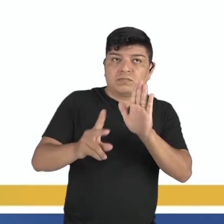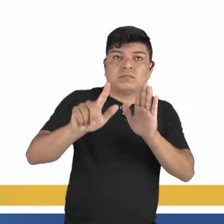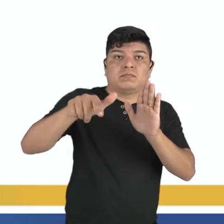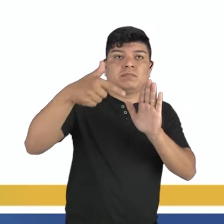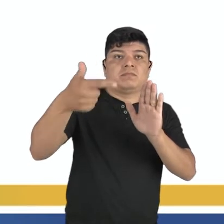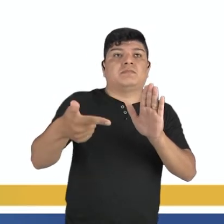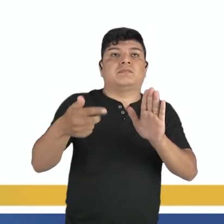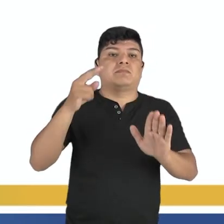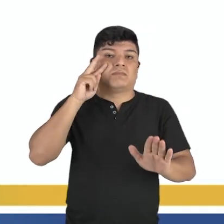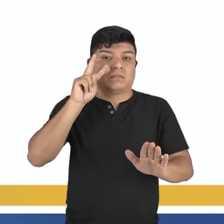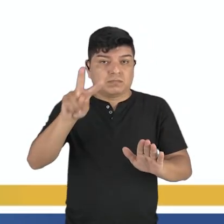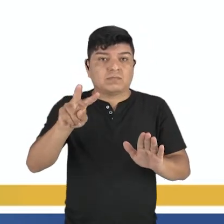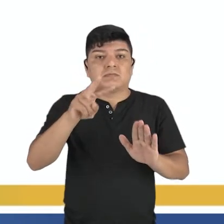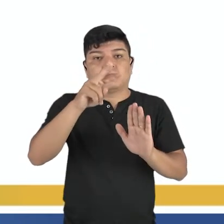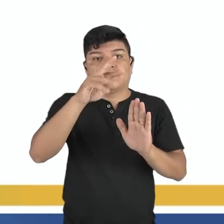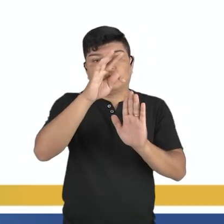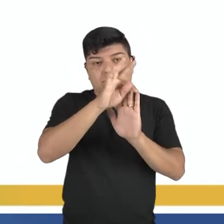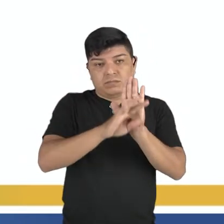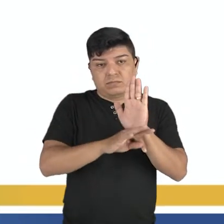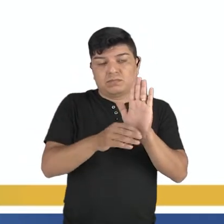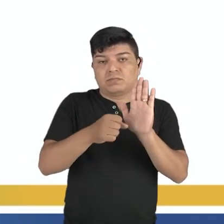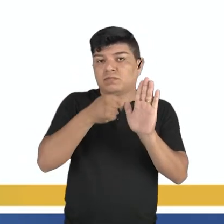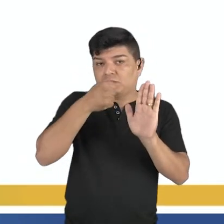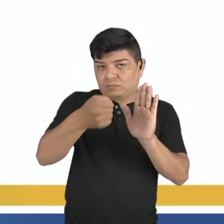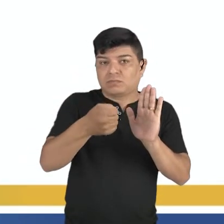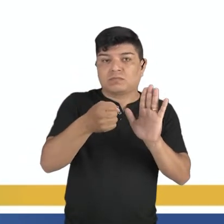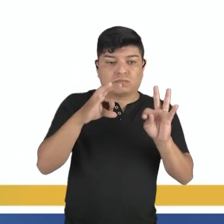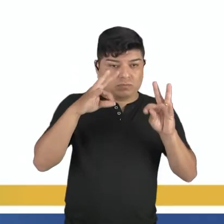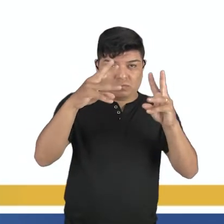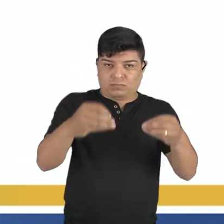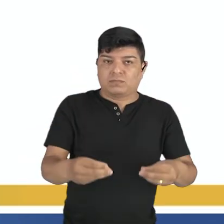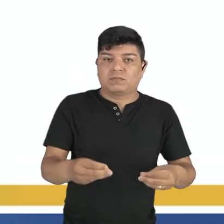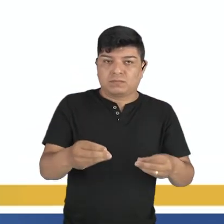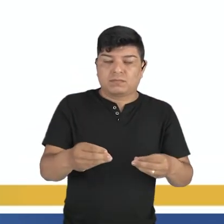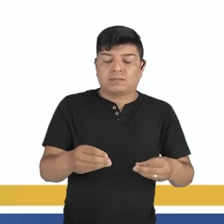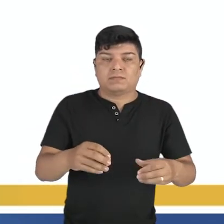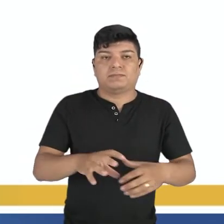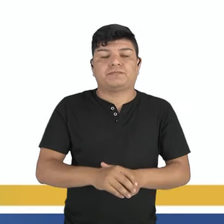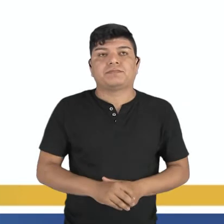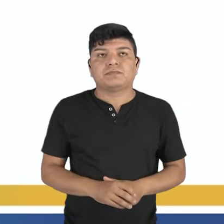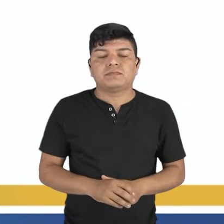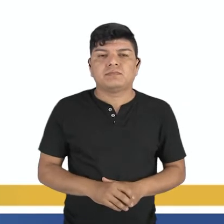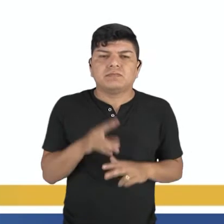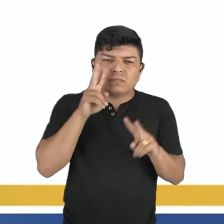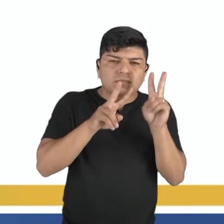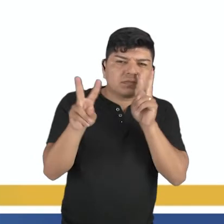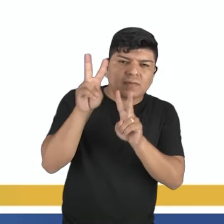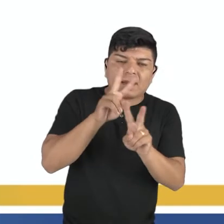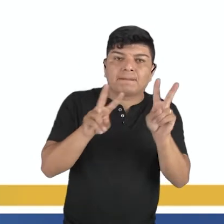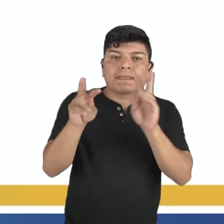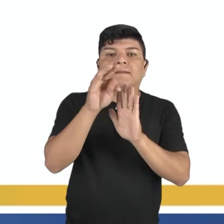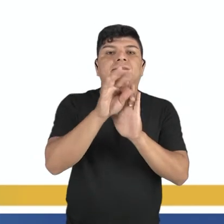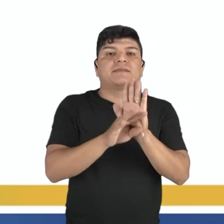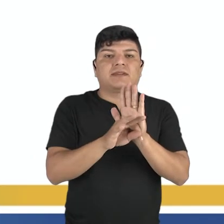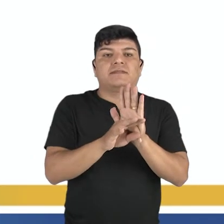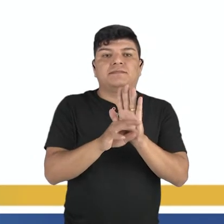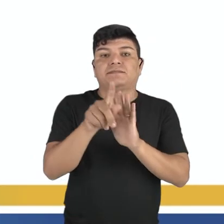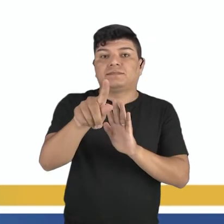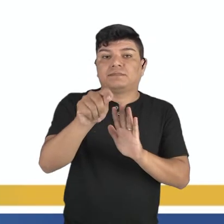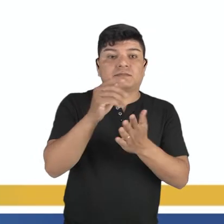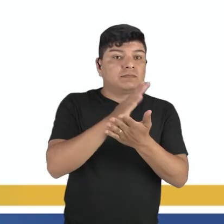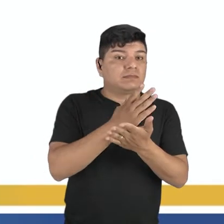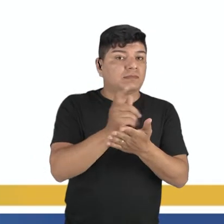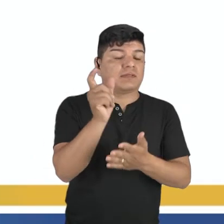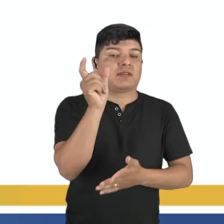podem estar olhando essa reportagem na íntegra, tá bom? Então, o que vocês visualizam aí nesse texto? Eu marquei